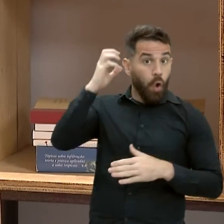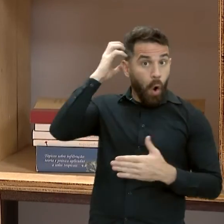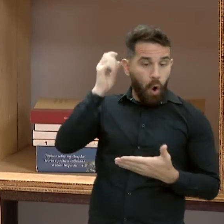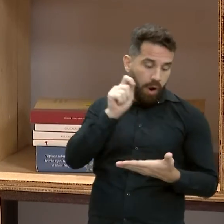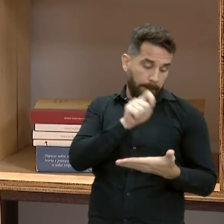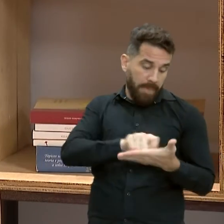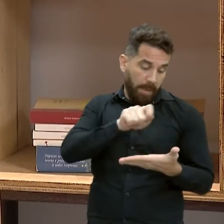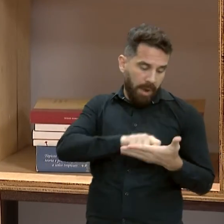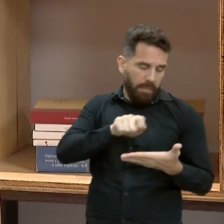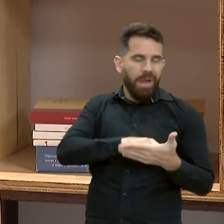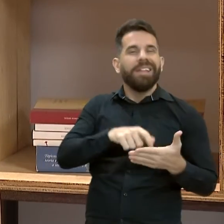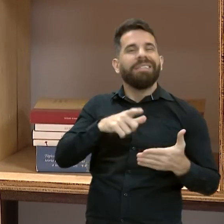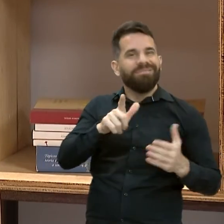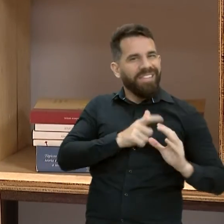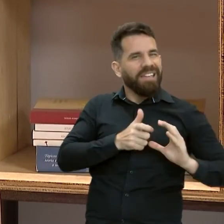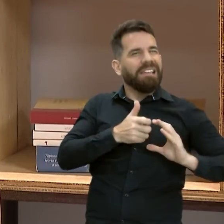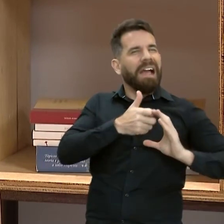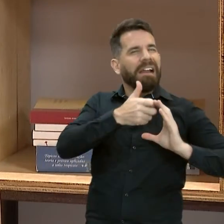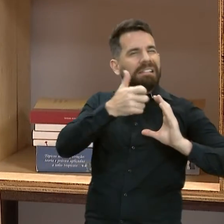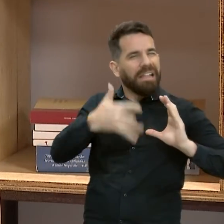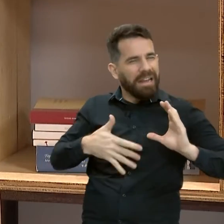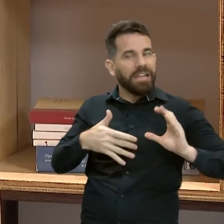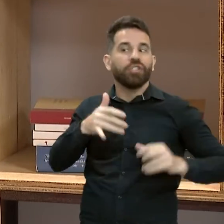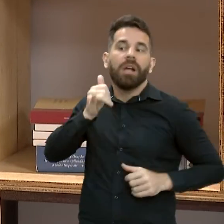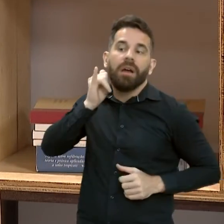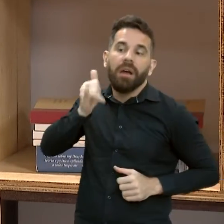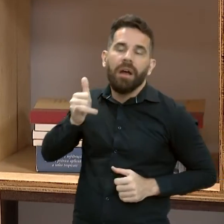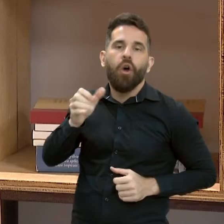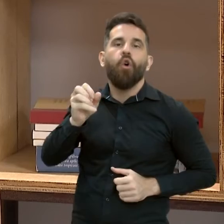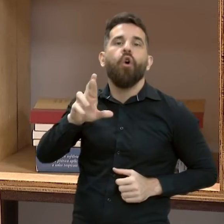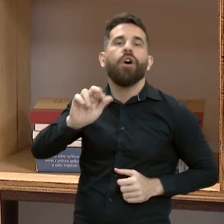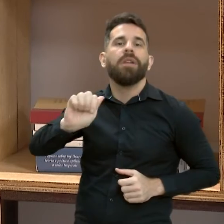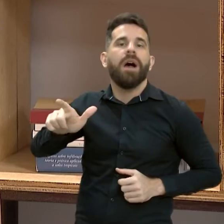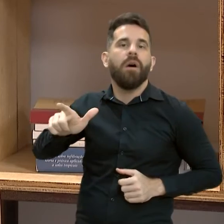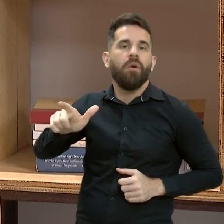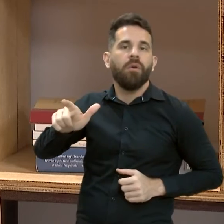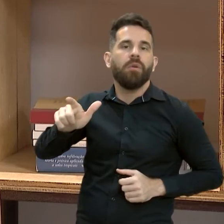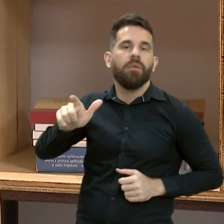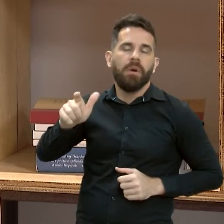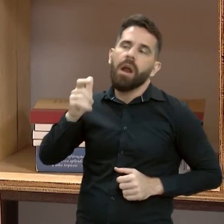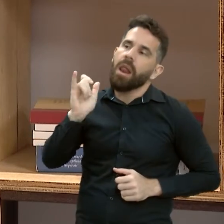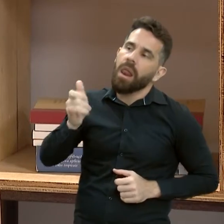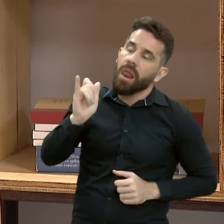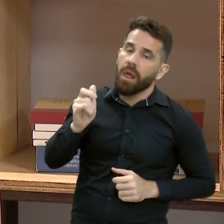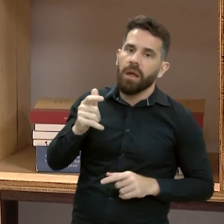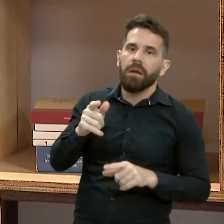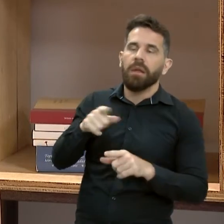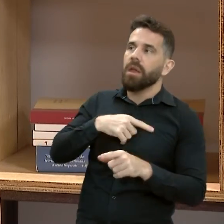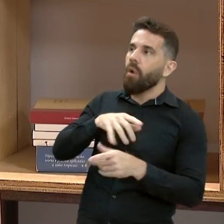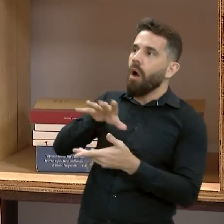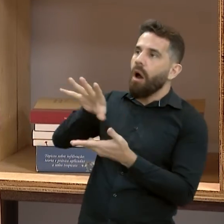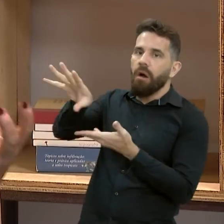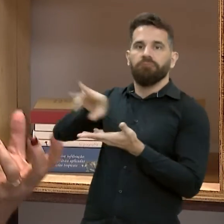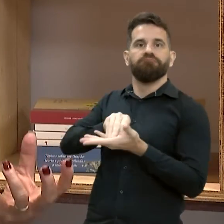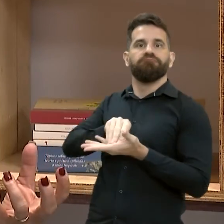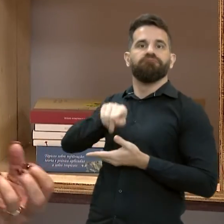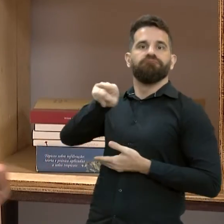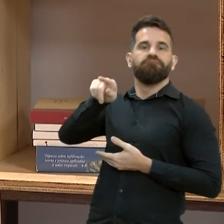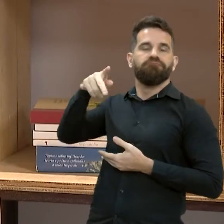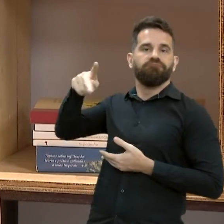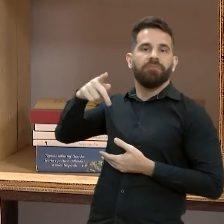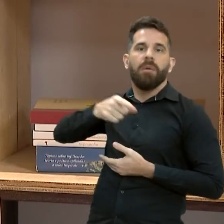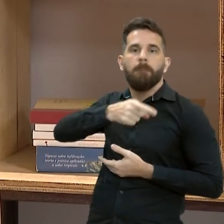história oral. Ele tem um pouco dessa característica da história oral. E ela pega da bisavó esse